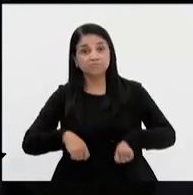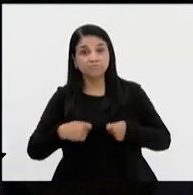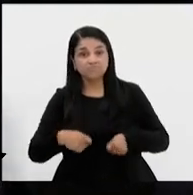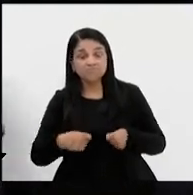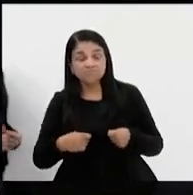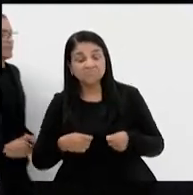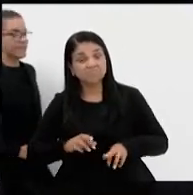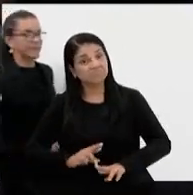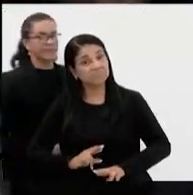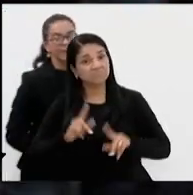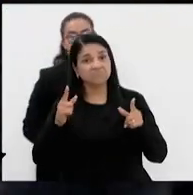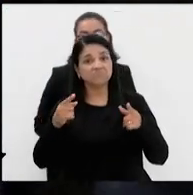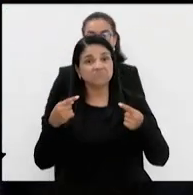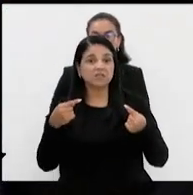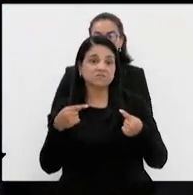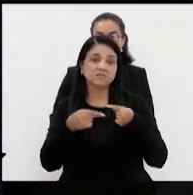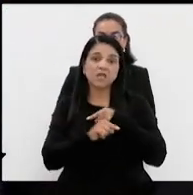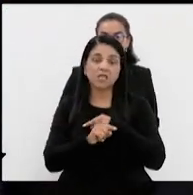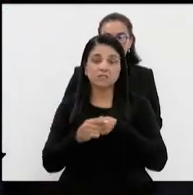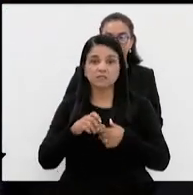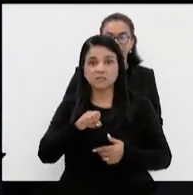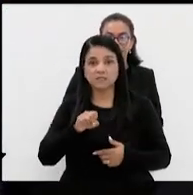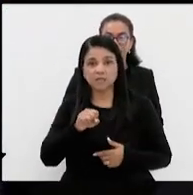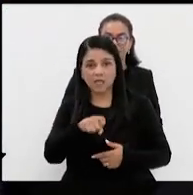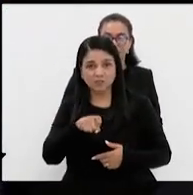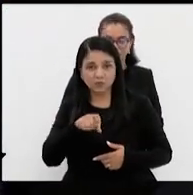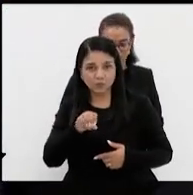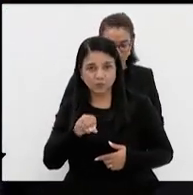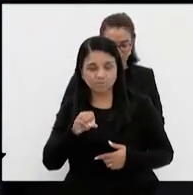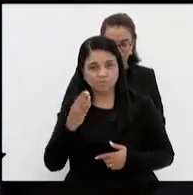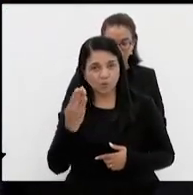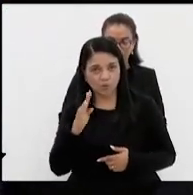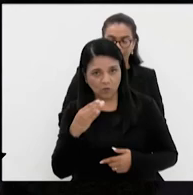ver com sexo biológico.